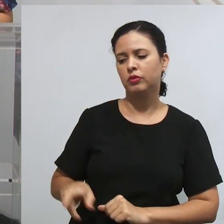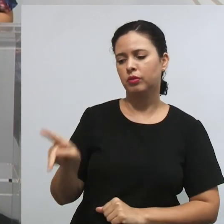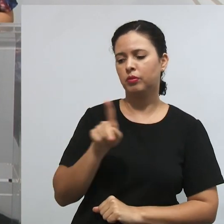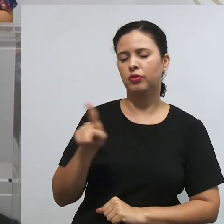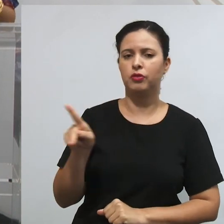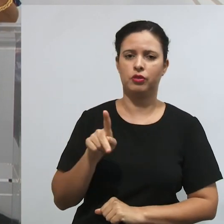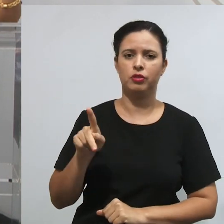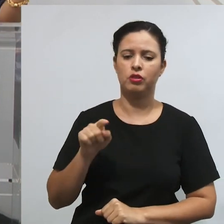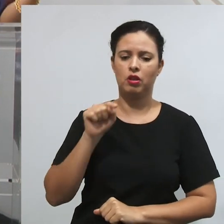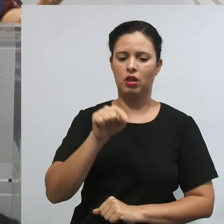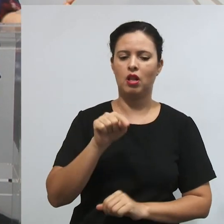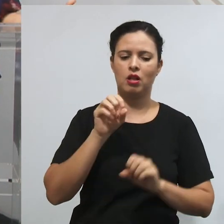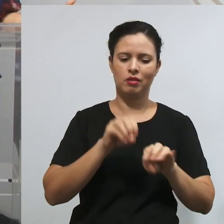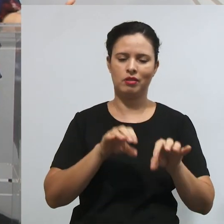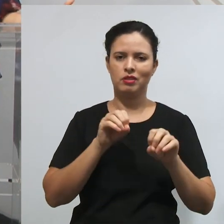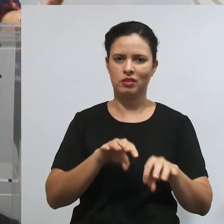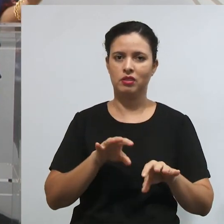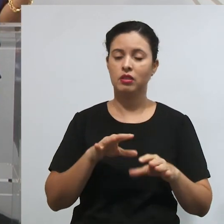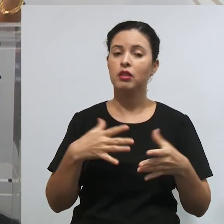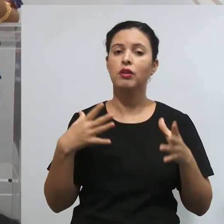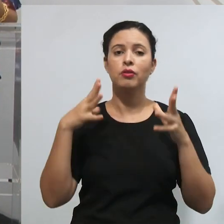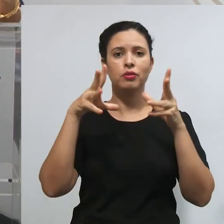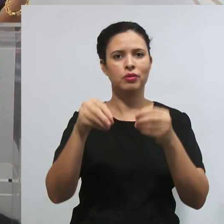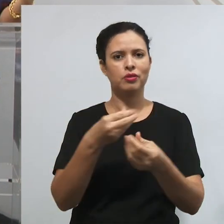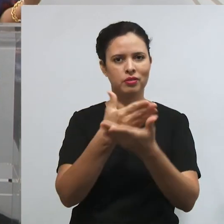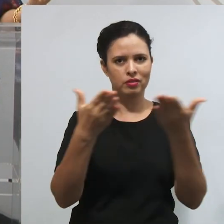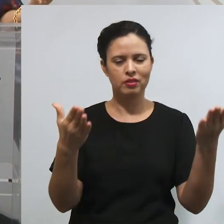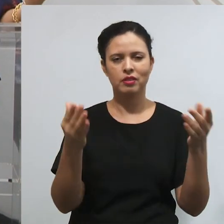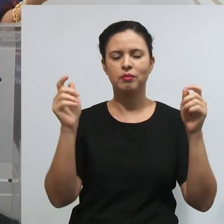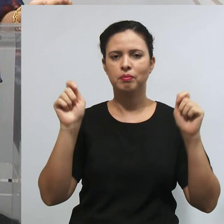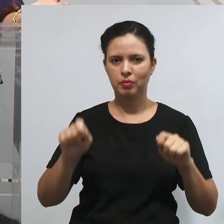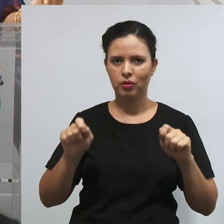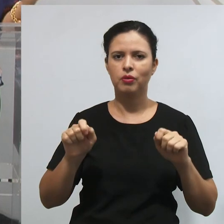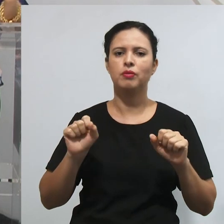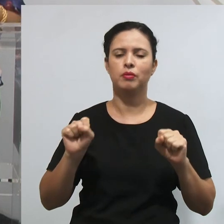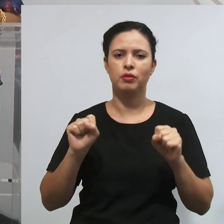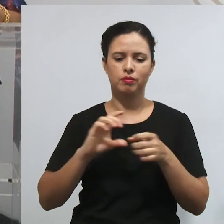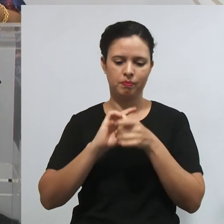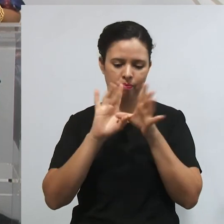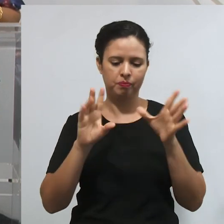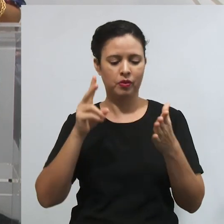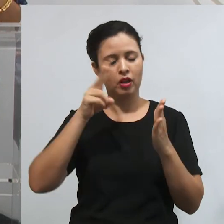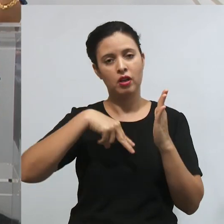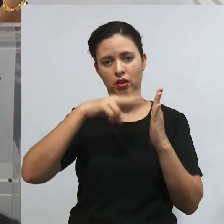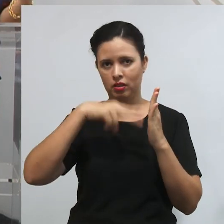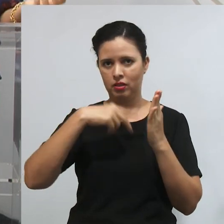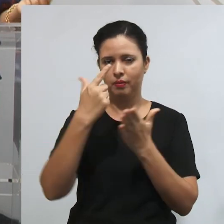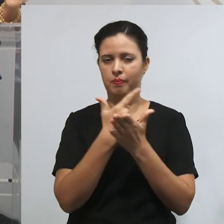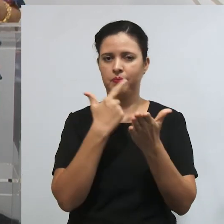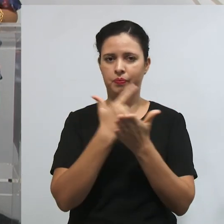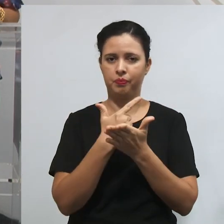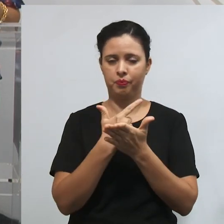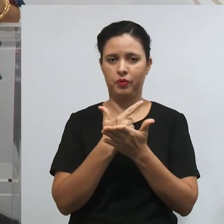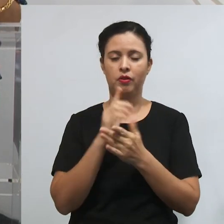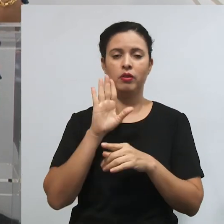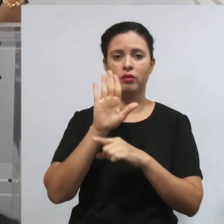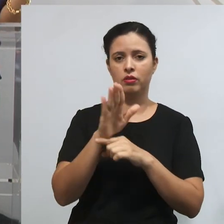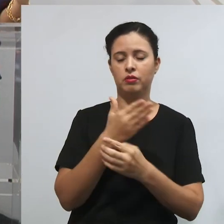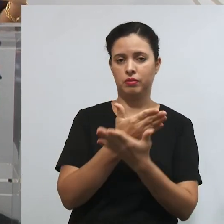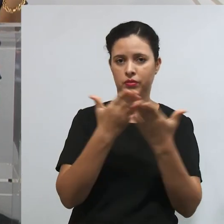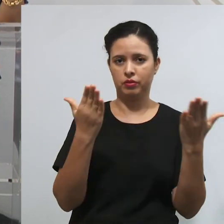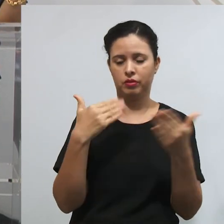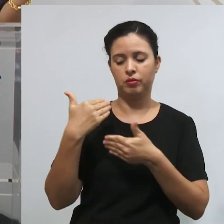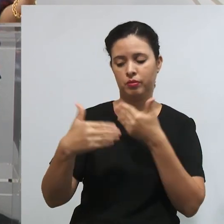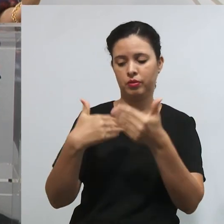exercício docente. Então, convido todas que possam ler esse material, que vai ajudar bastante vocês